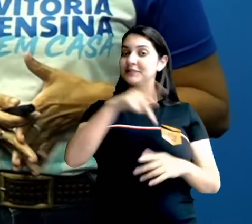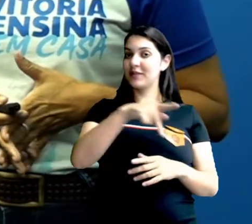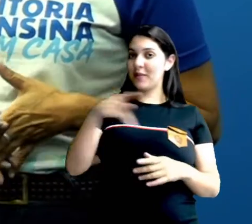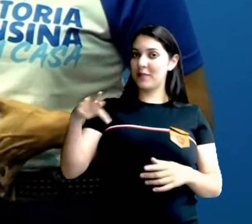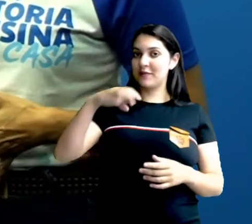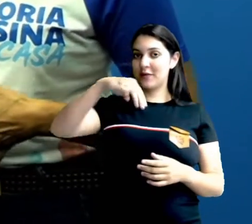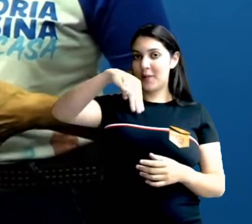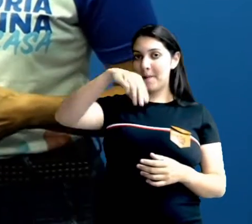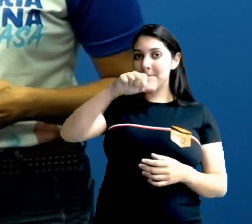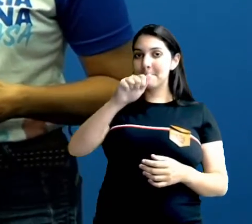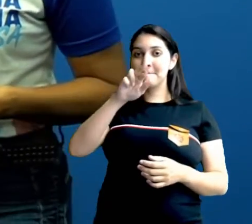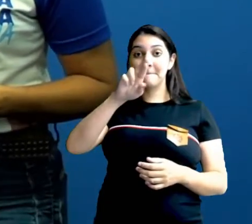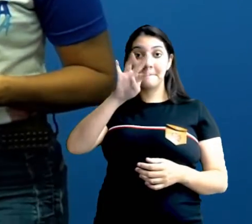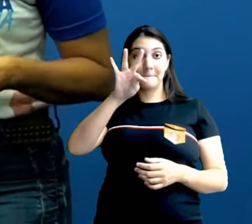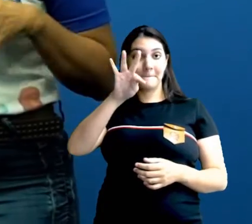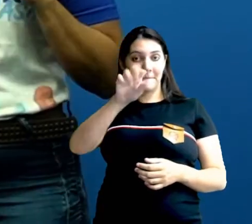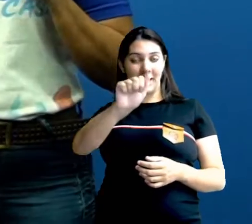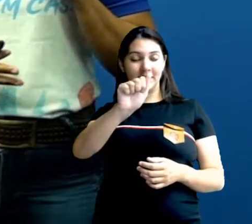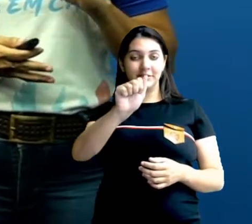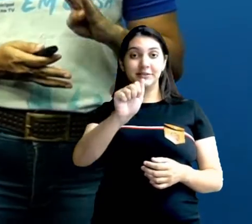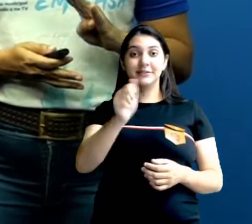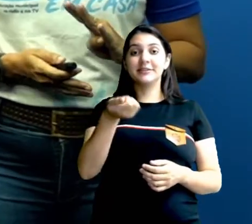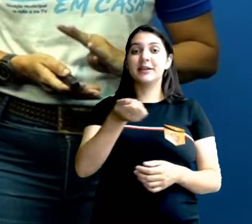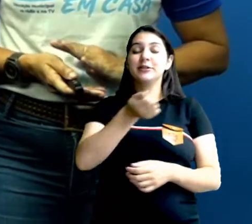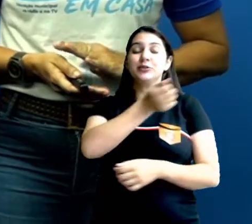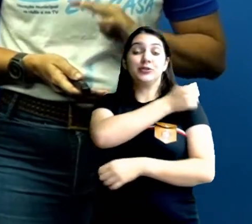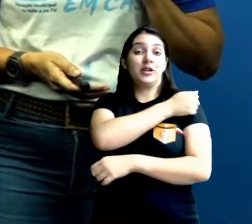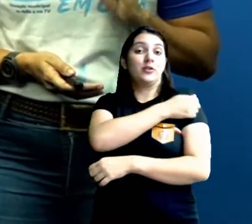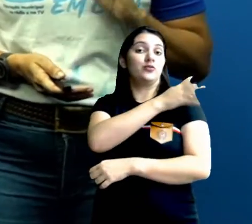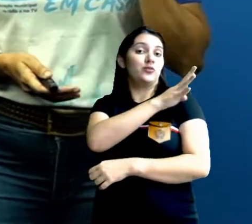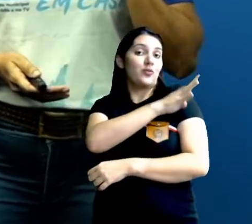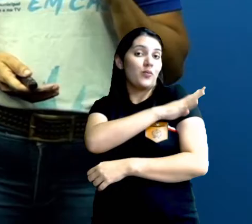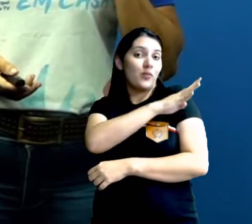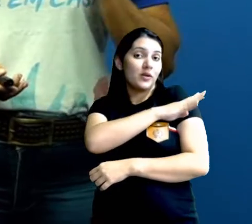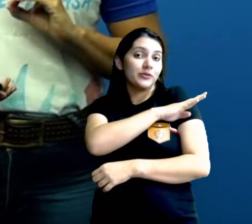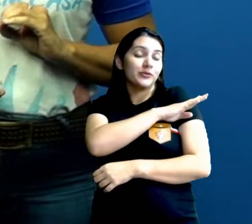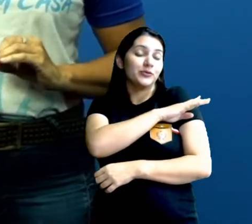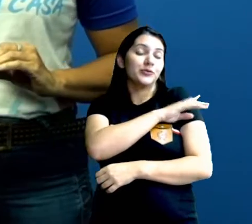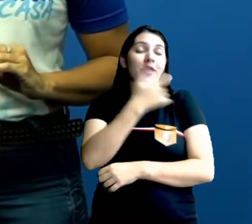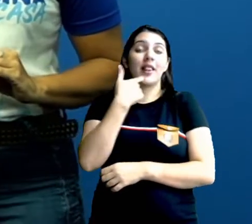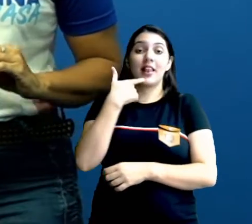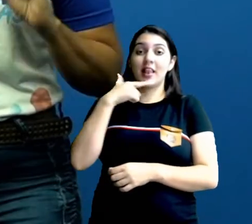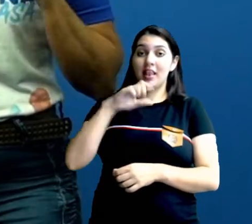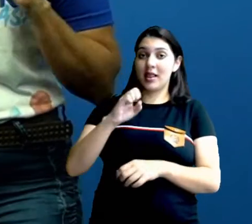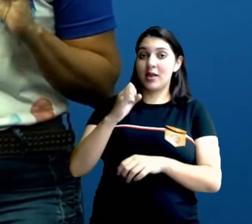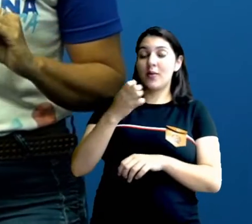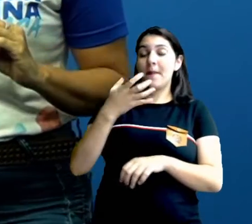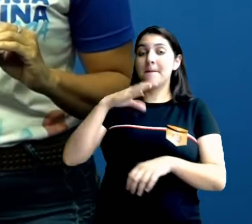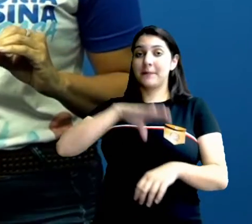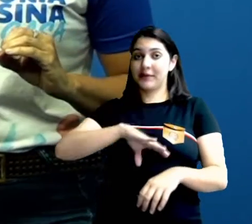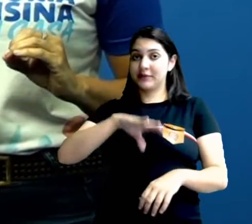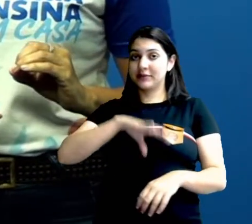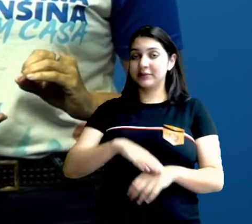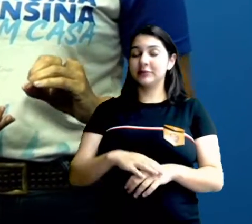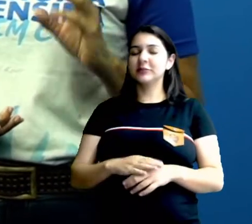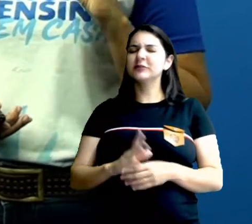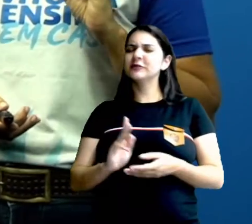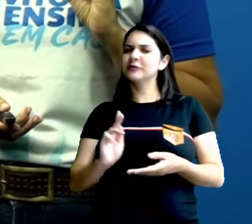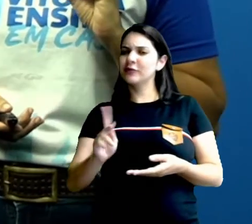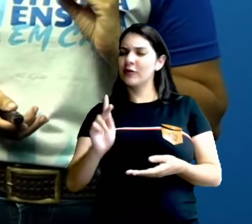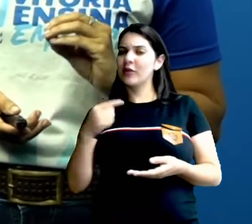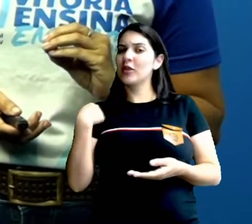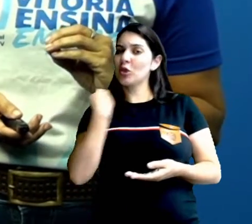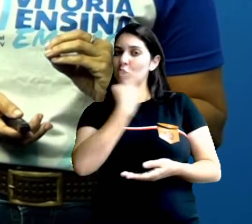Eu sou a professora Marta Justino, da turma do 4º ano, disciplina Língua Portuguesa. Vamos dar continuidade